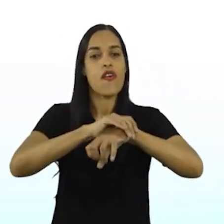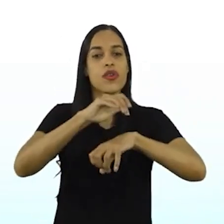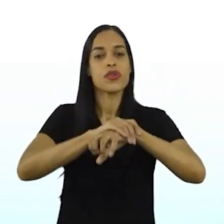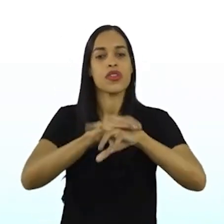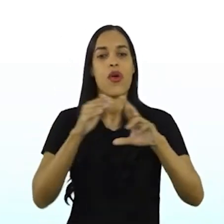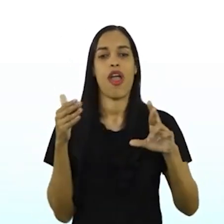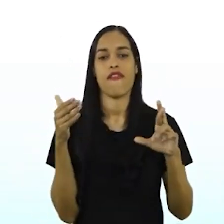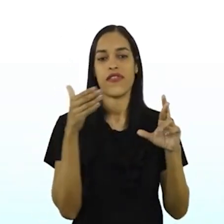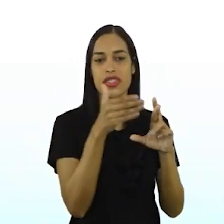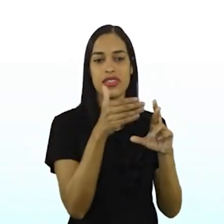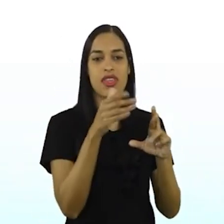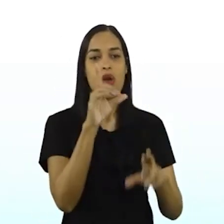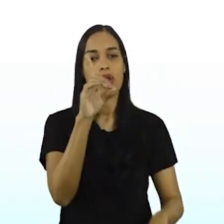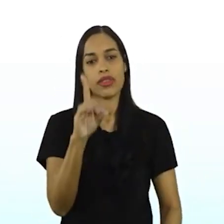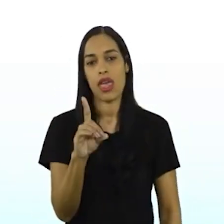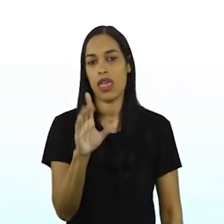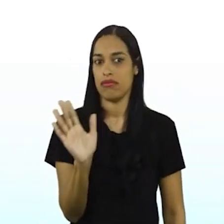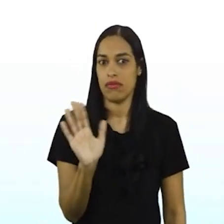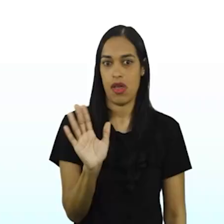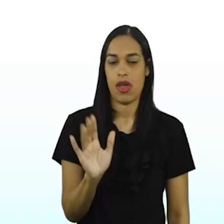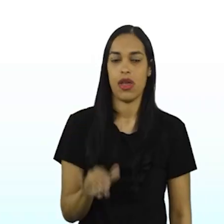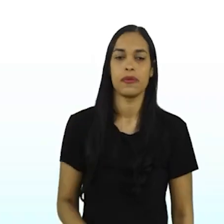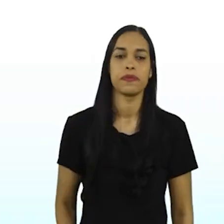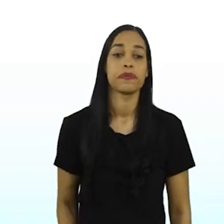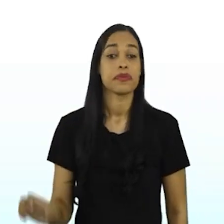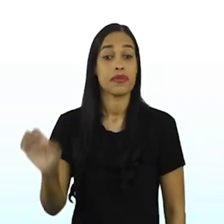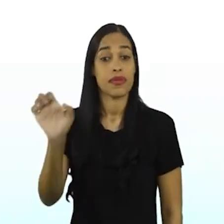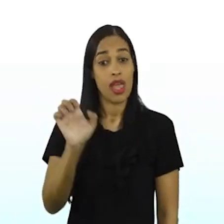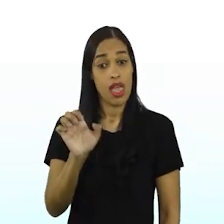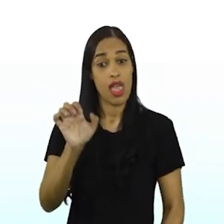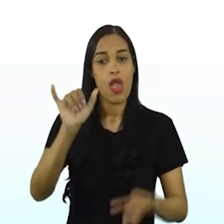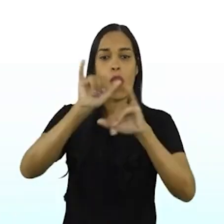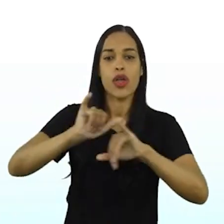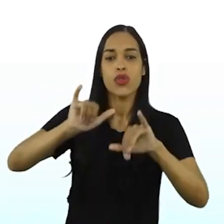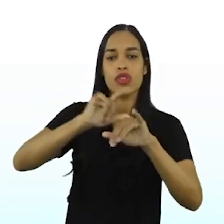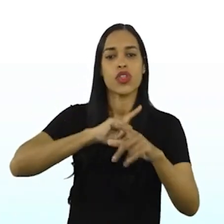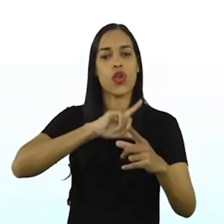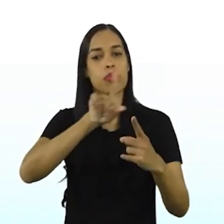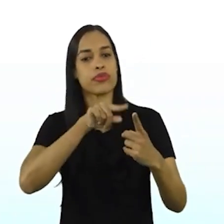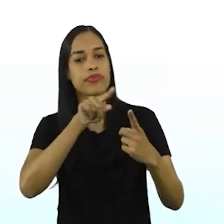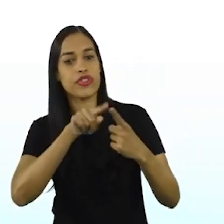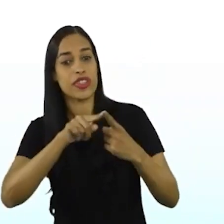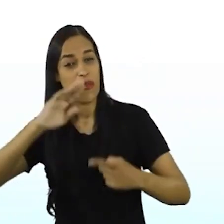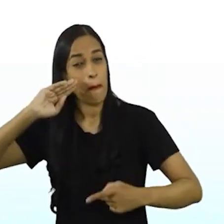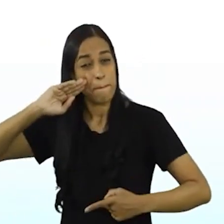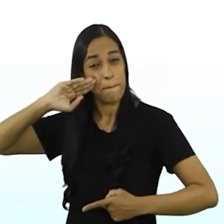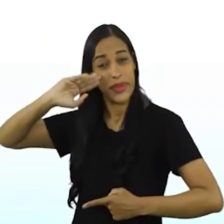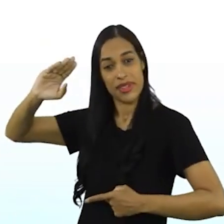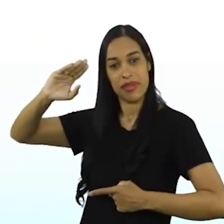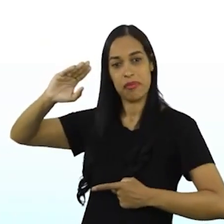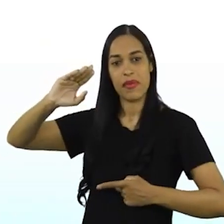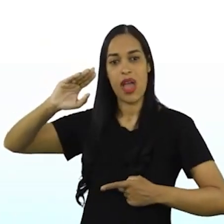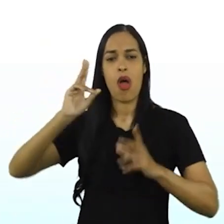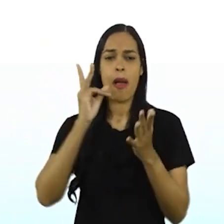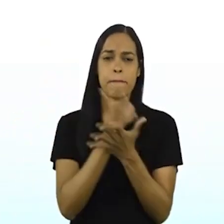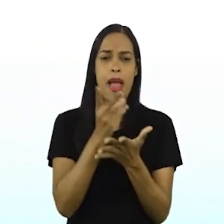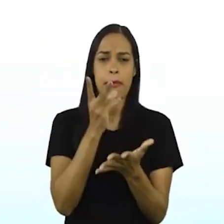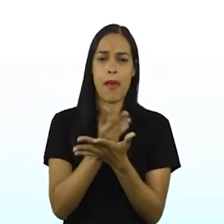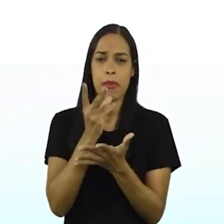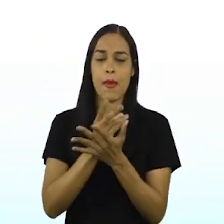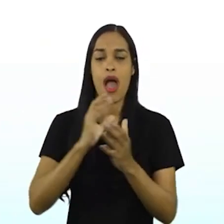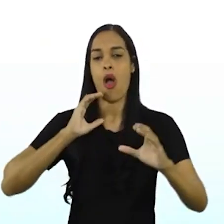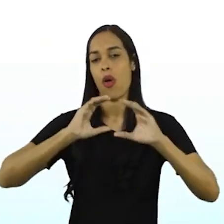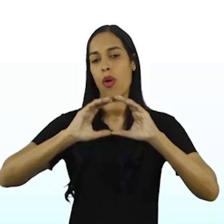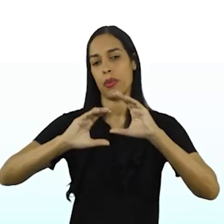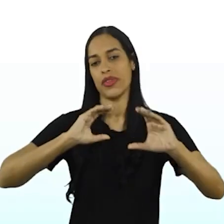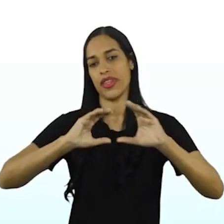da função aí referencial, na letra D. E não é. O enunciador tem como objetivo principal a